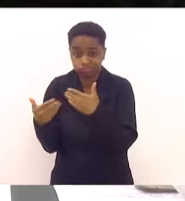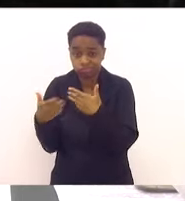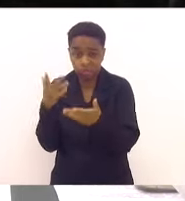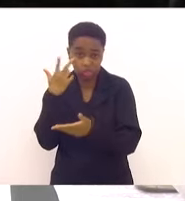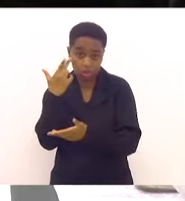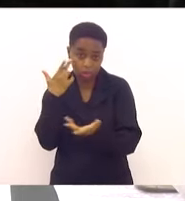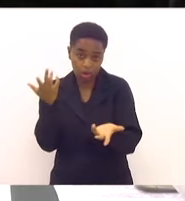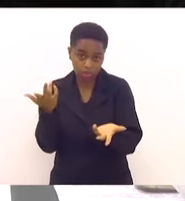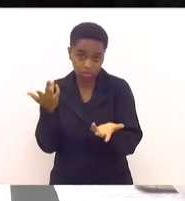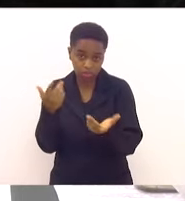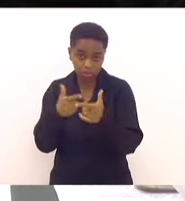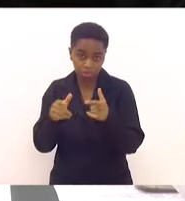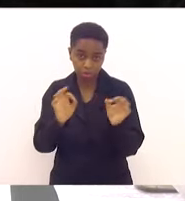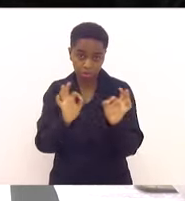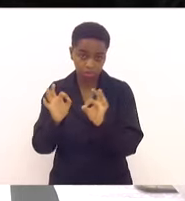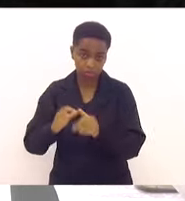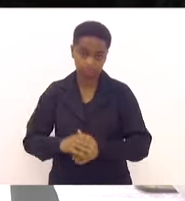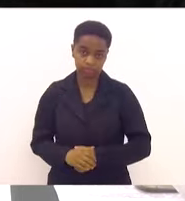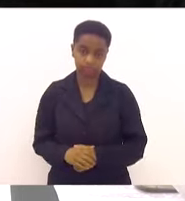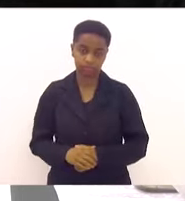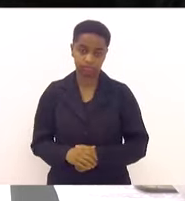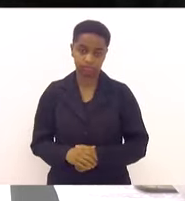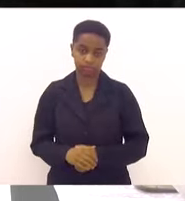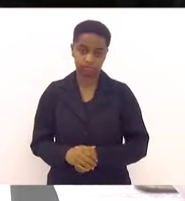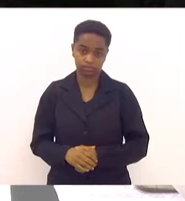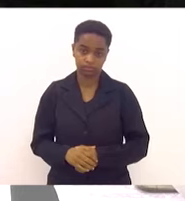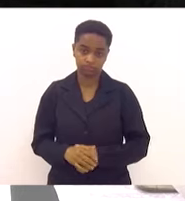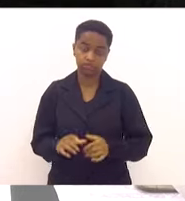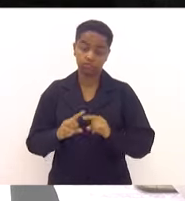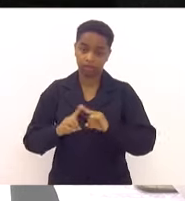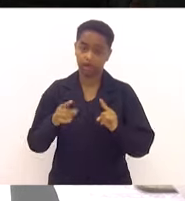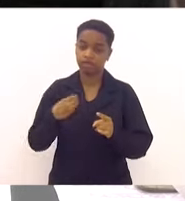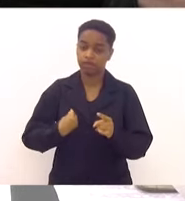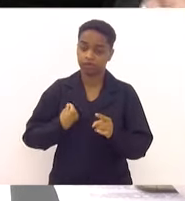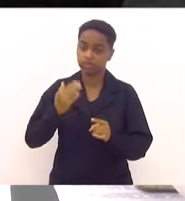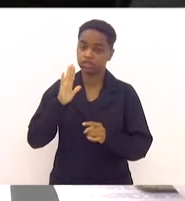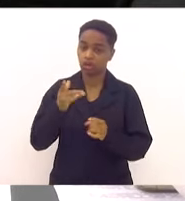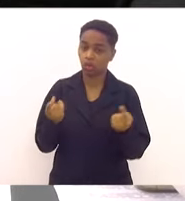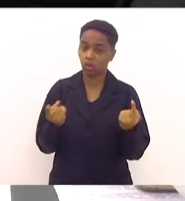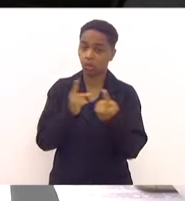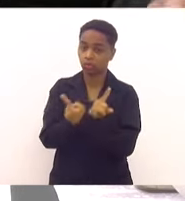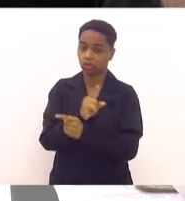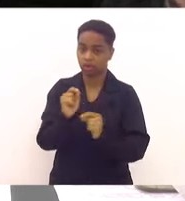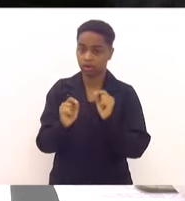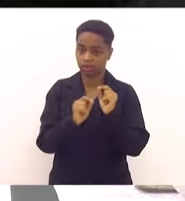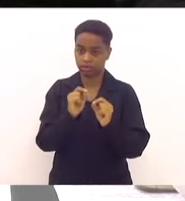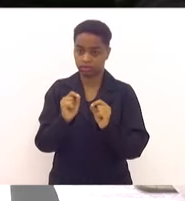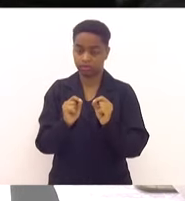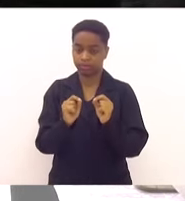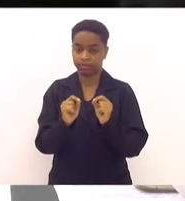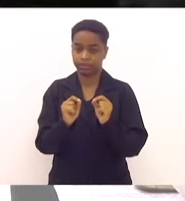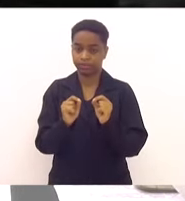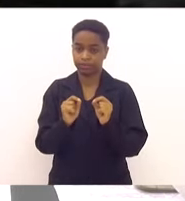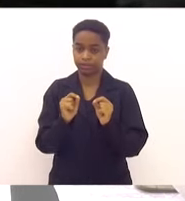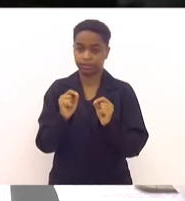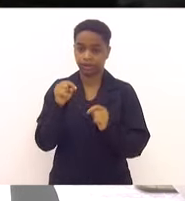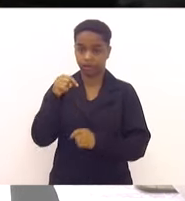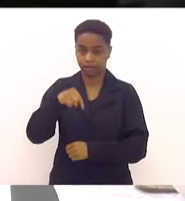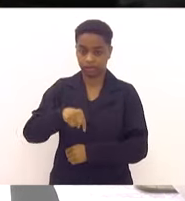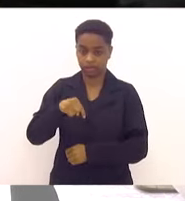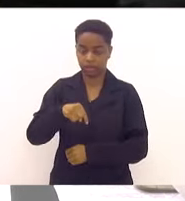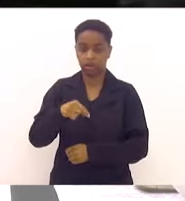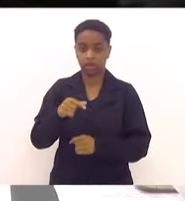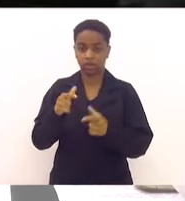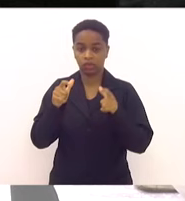nenhum problema. E eu já vivi isso ao contrário uma vez aqui no